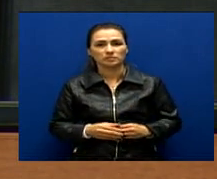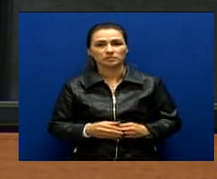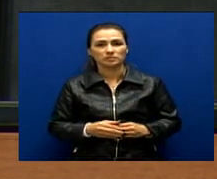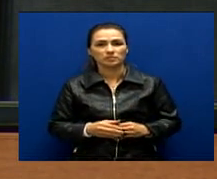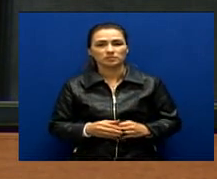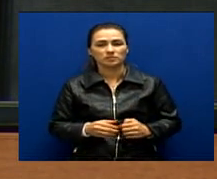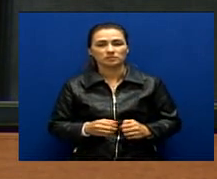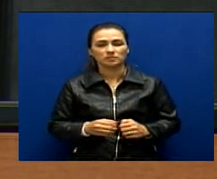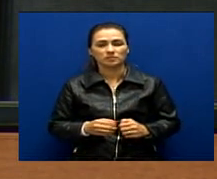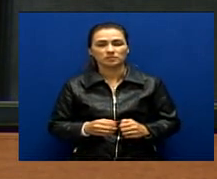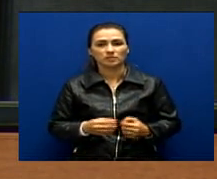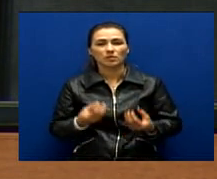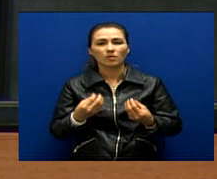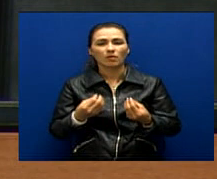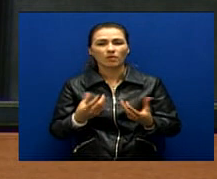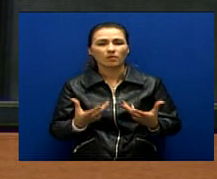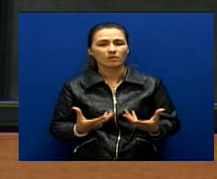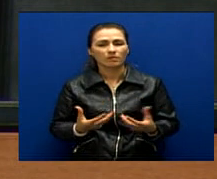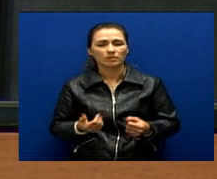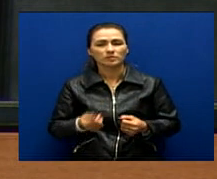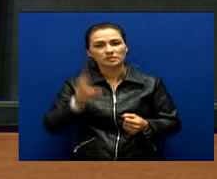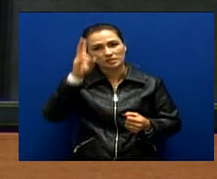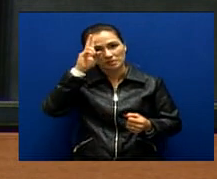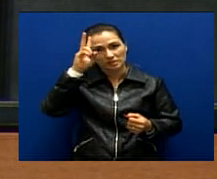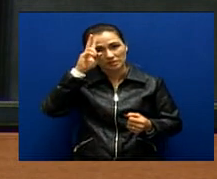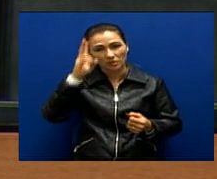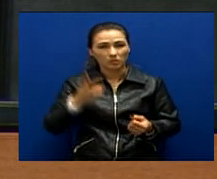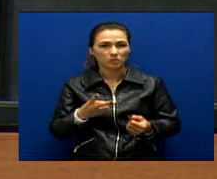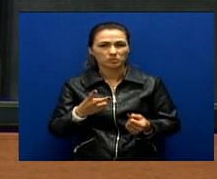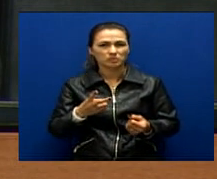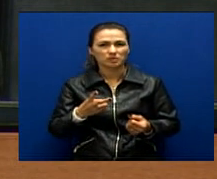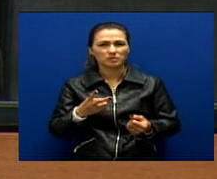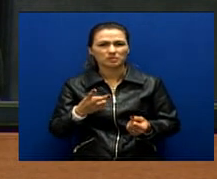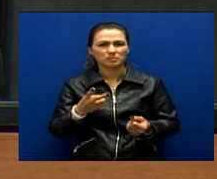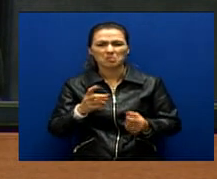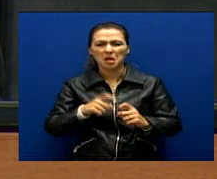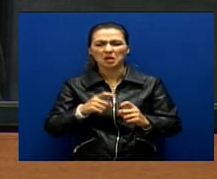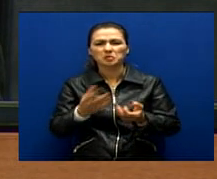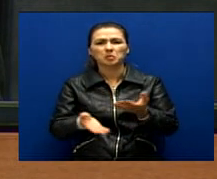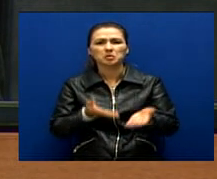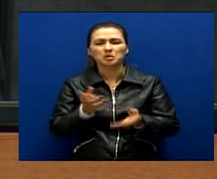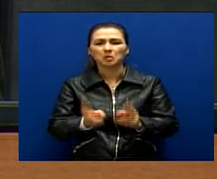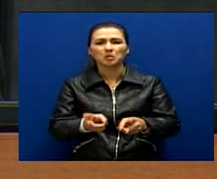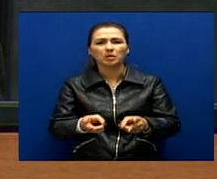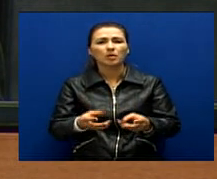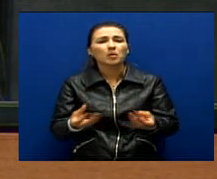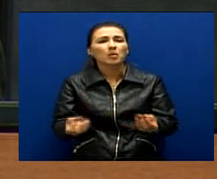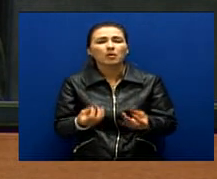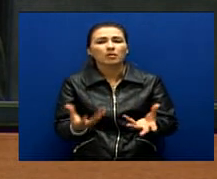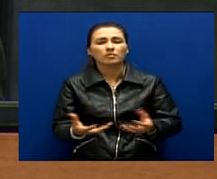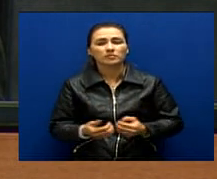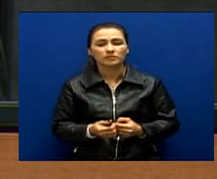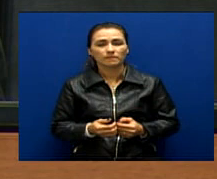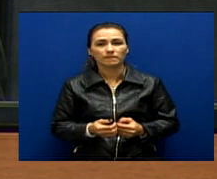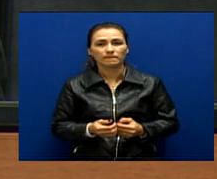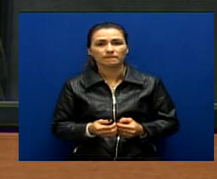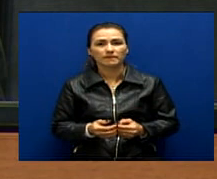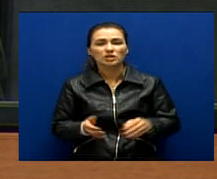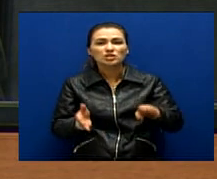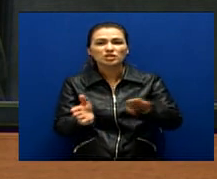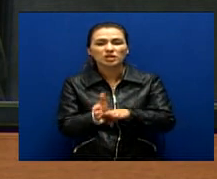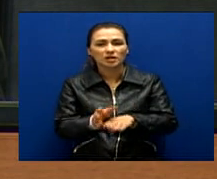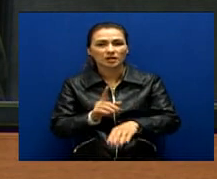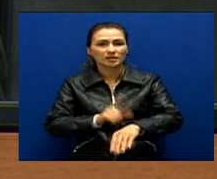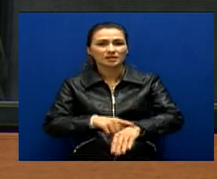atendimento na segunda-feira ou no outro dia um dia chega a 19 já não consegue ser atendida porque sincero